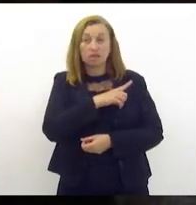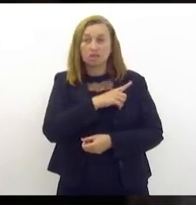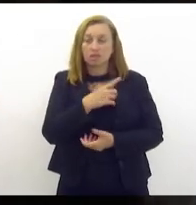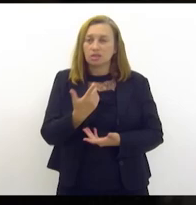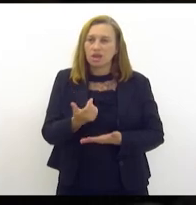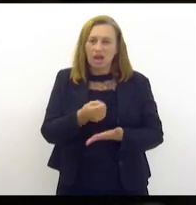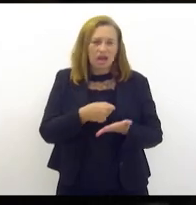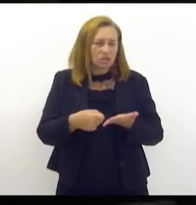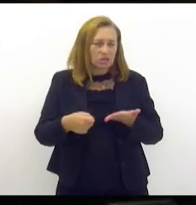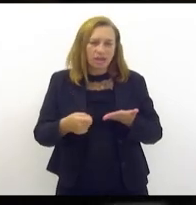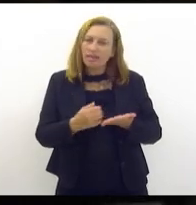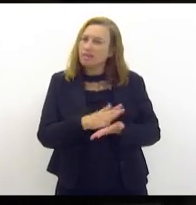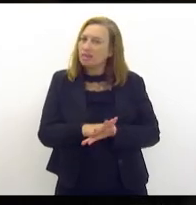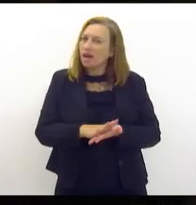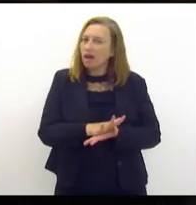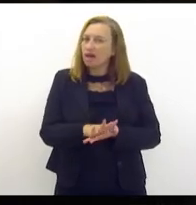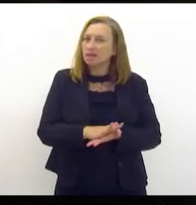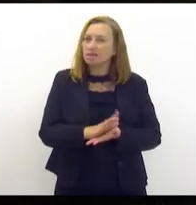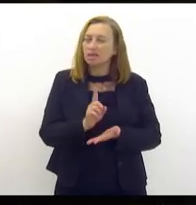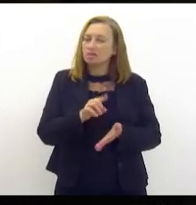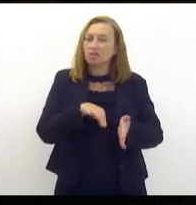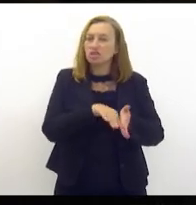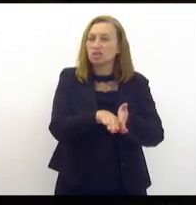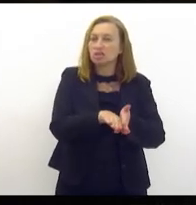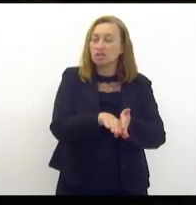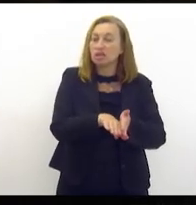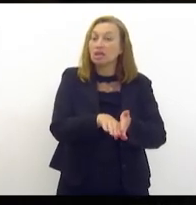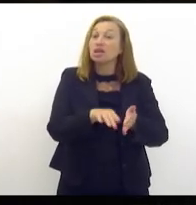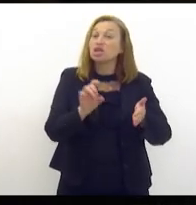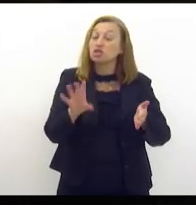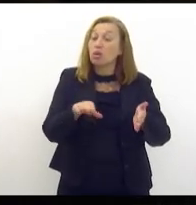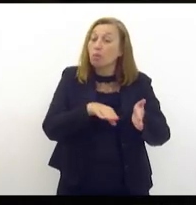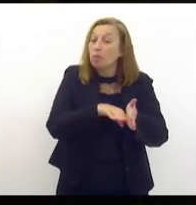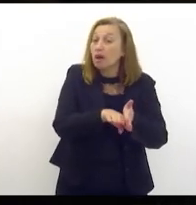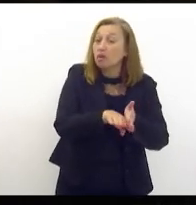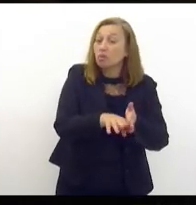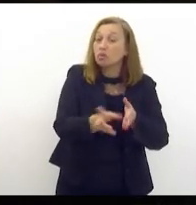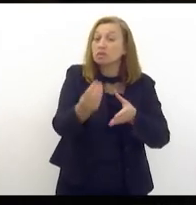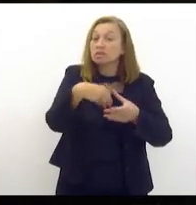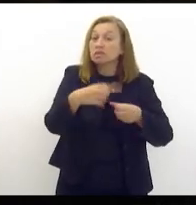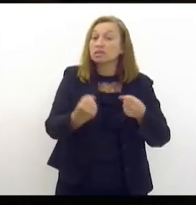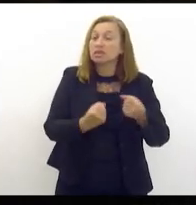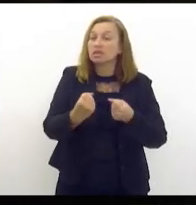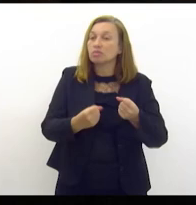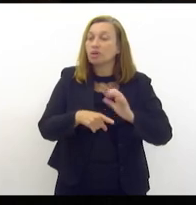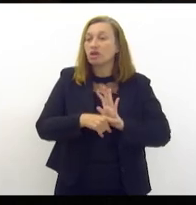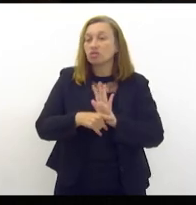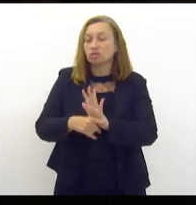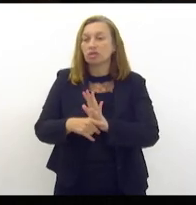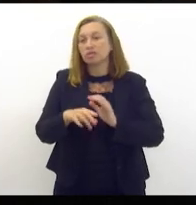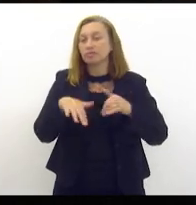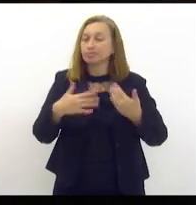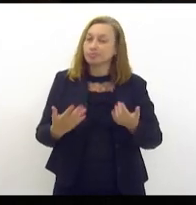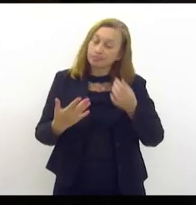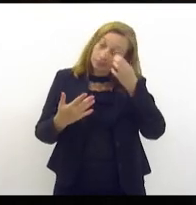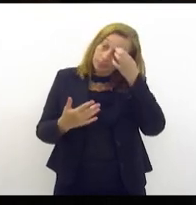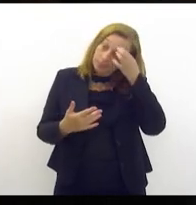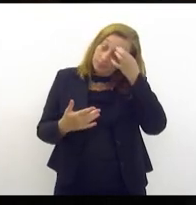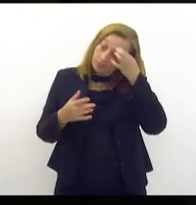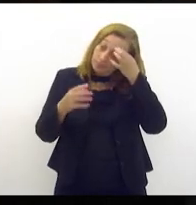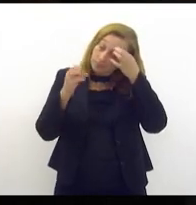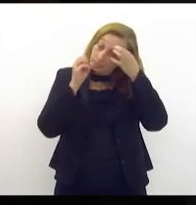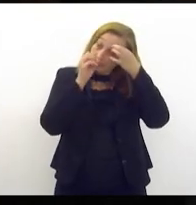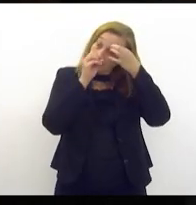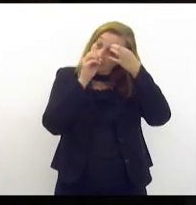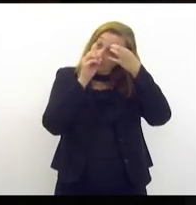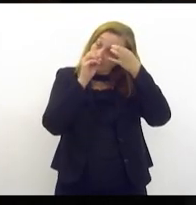que anotar, ele não tá estacionado, ele está parado dentro para dar atendimento. Então, aí que eles abusam, porque